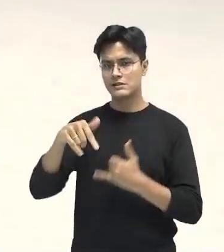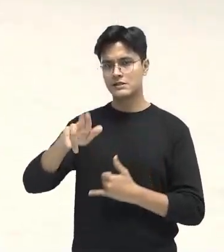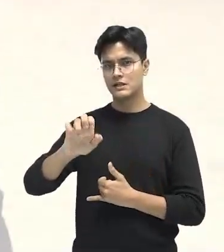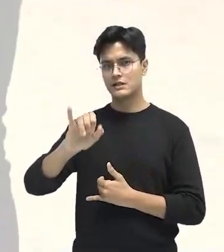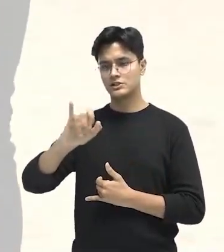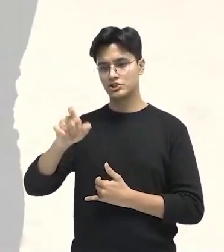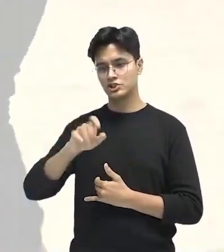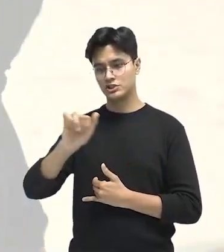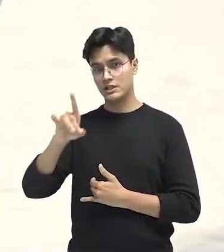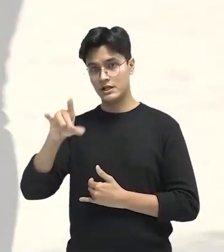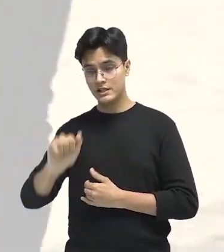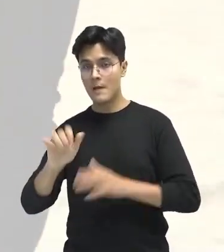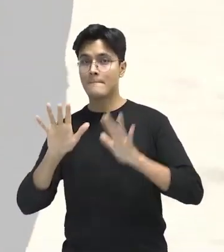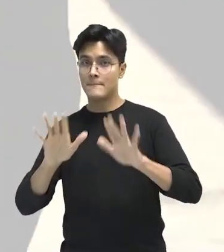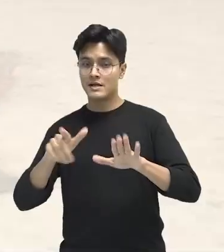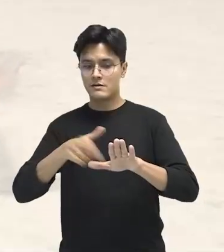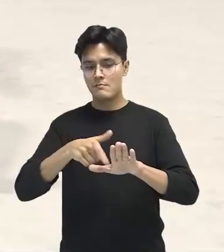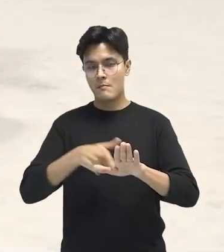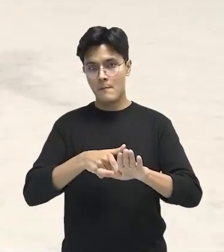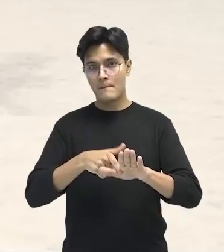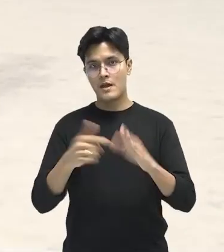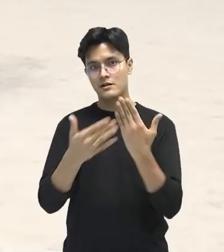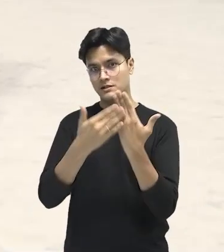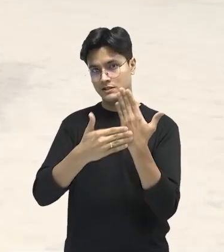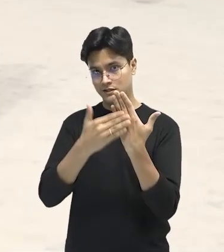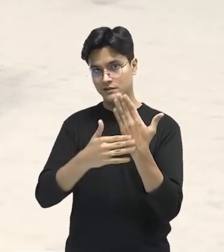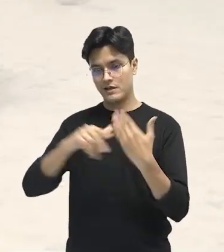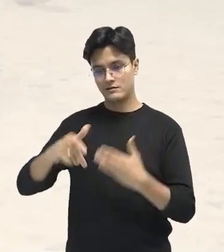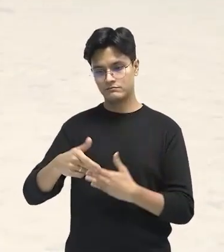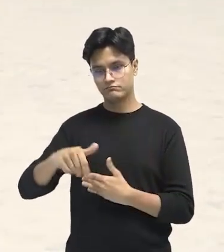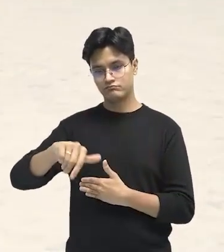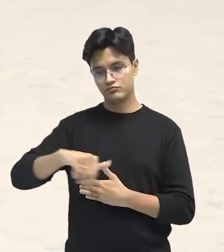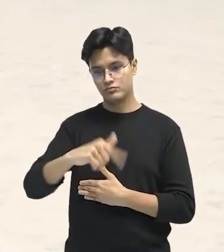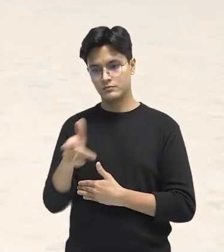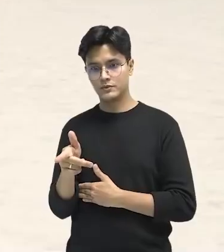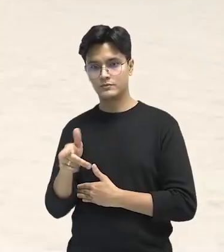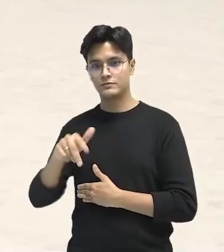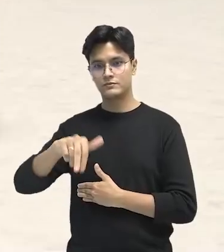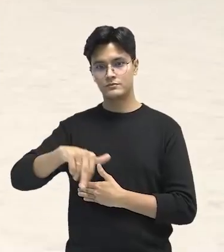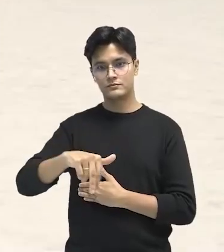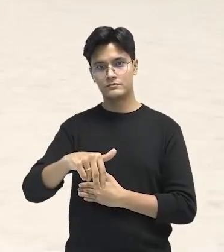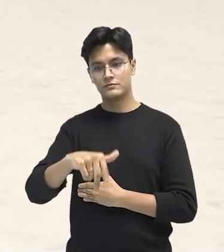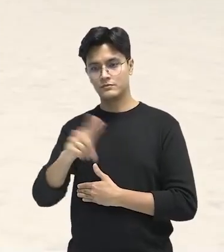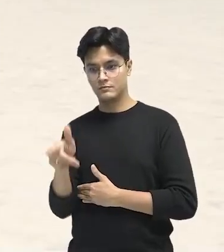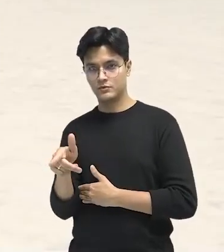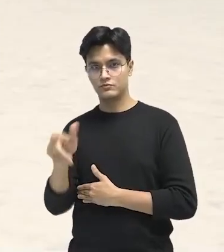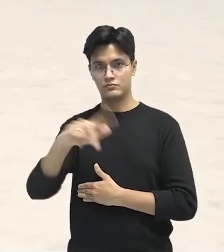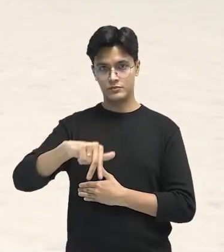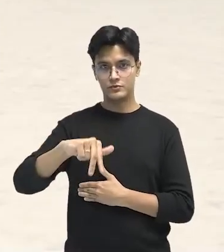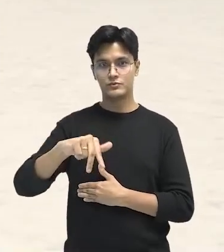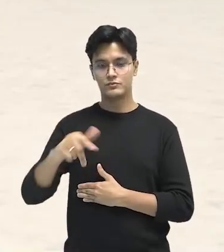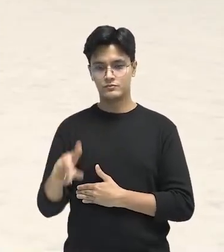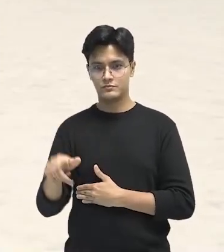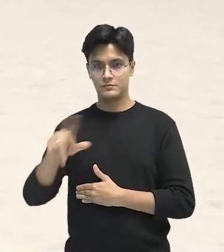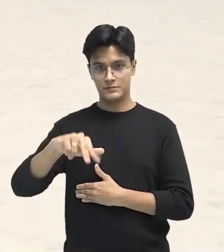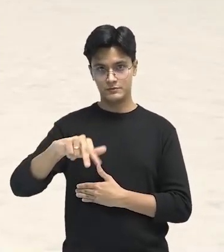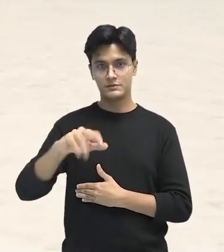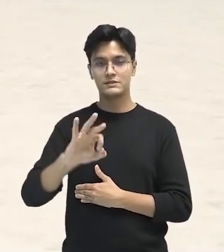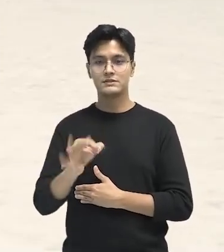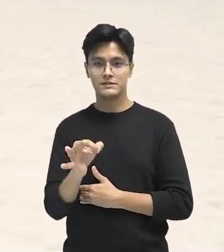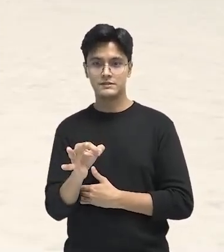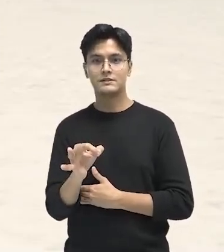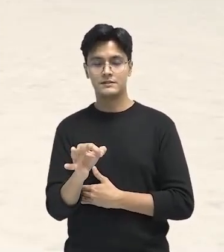queixada, só que com a parte interna do pé. Se na queixada nós temos o golpe circular para fora,